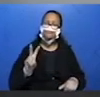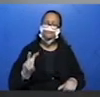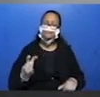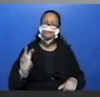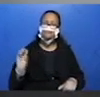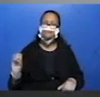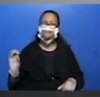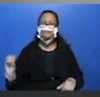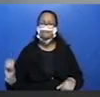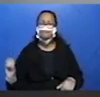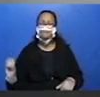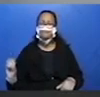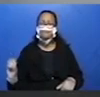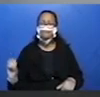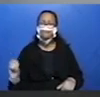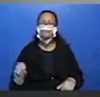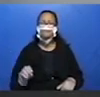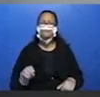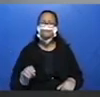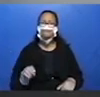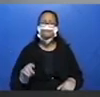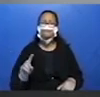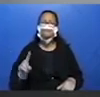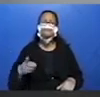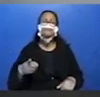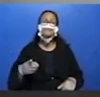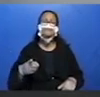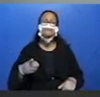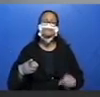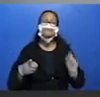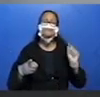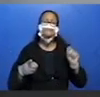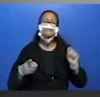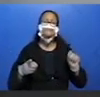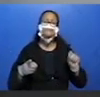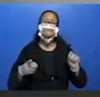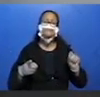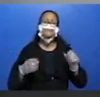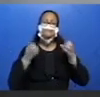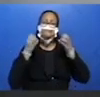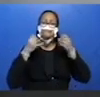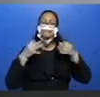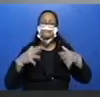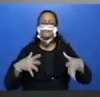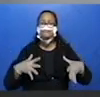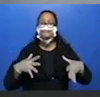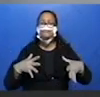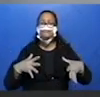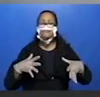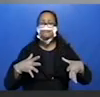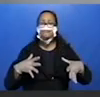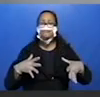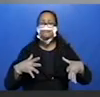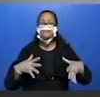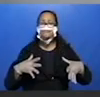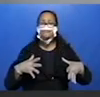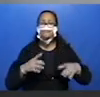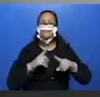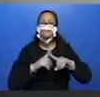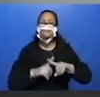500. E esse 1000, professor, o que é? Ele está me explicando que se eu multiplicar por